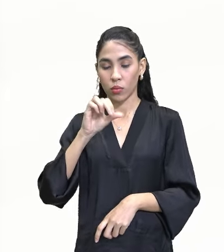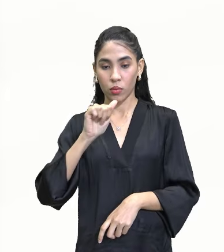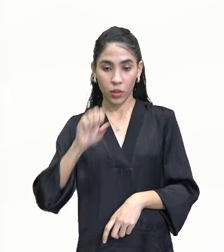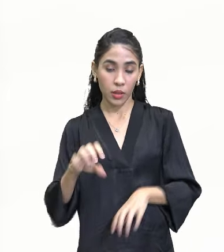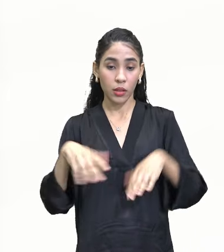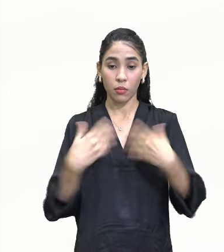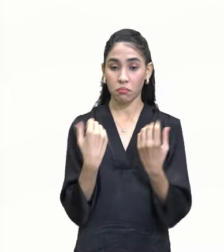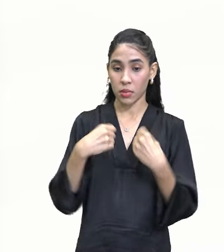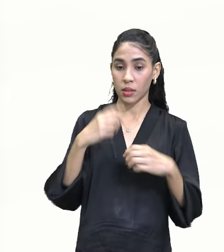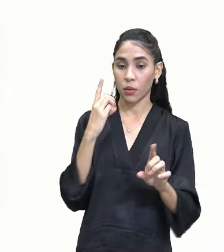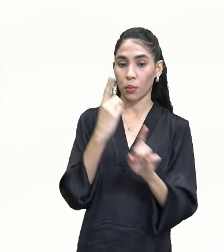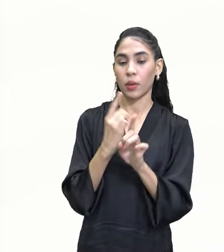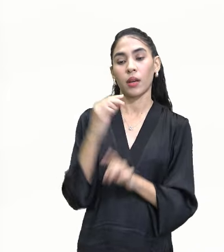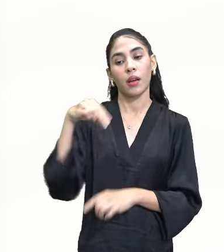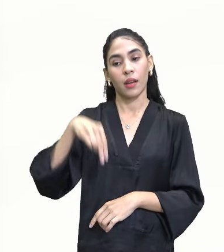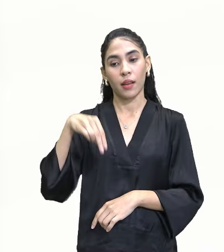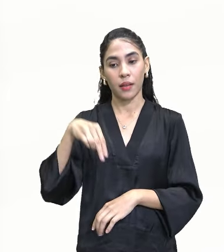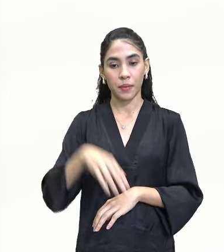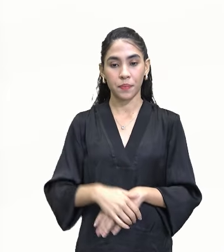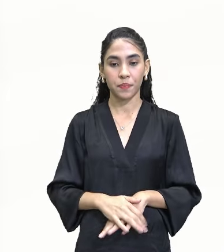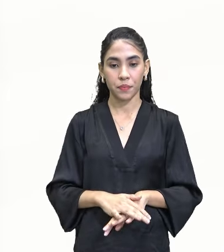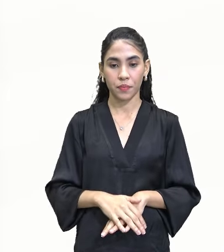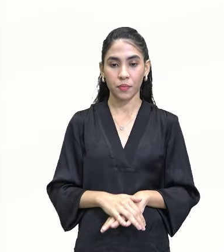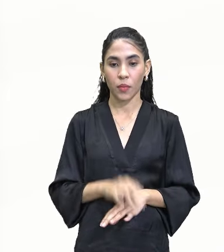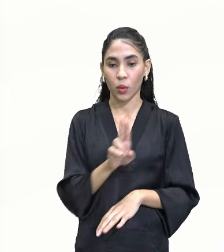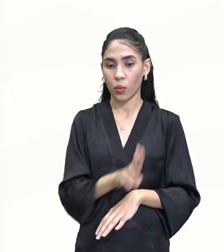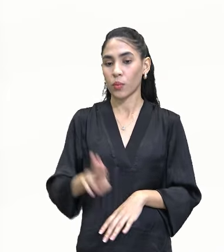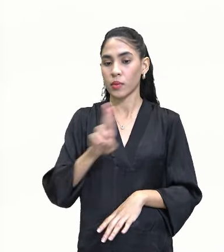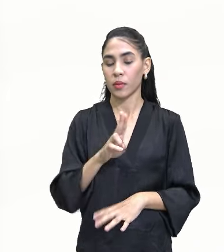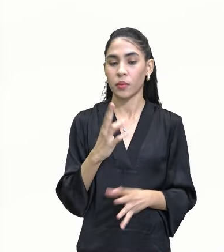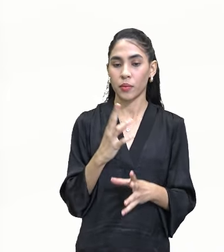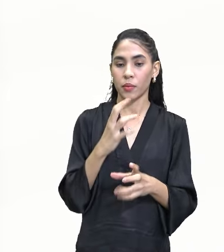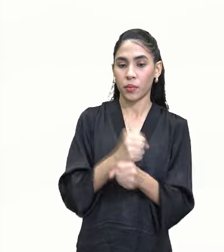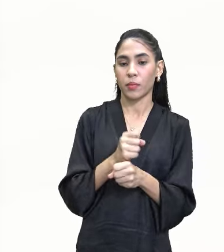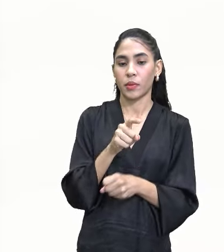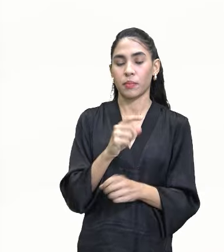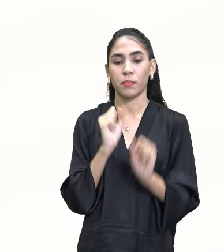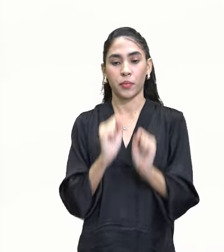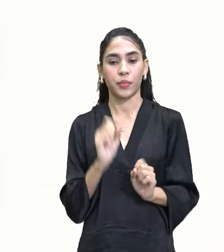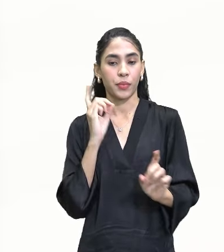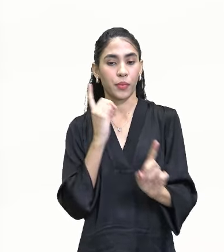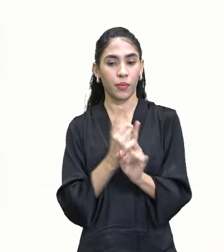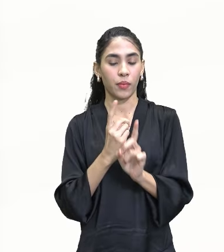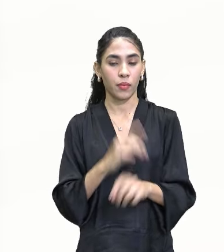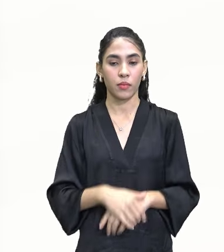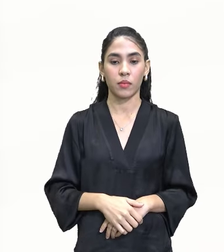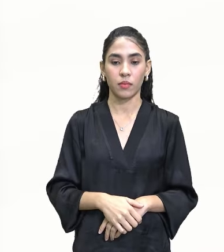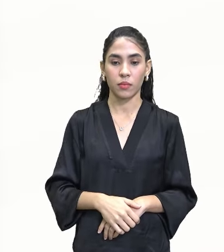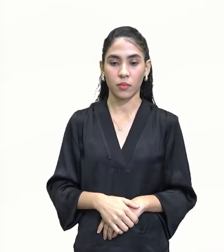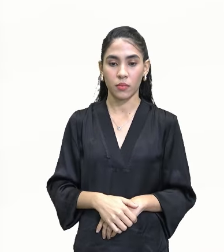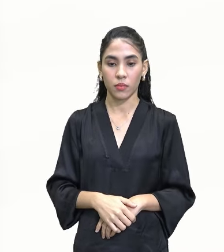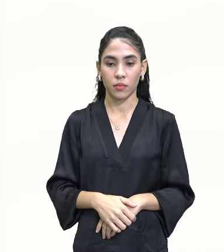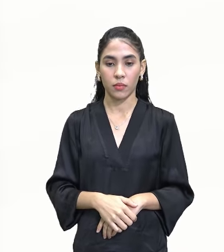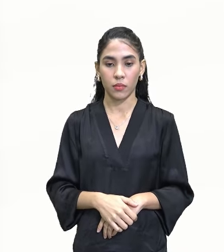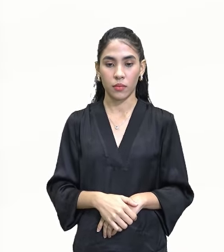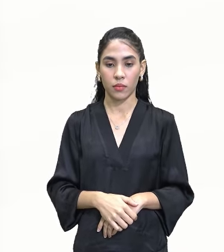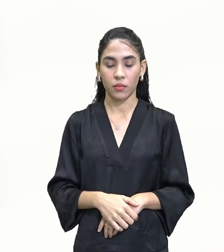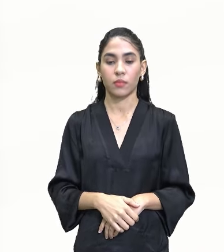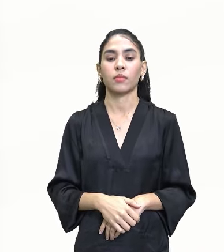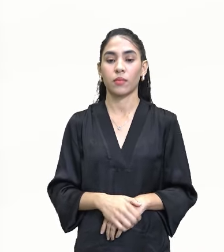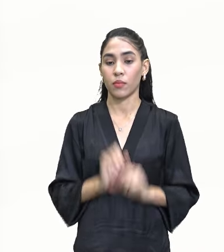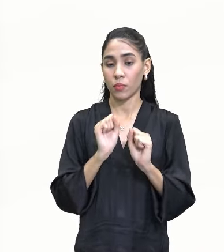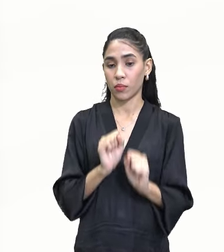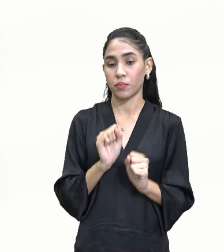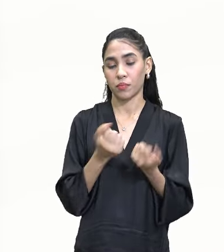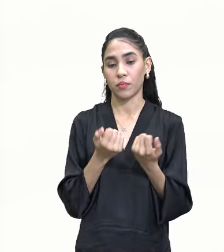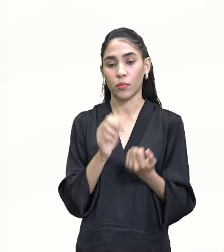o N. Usando a soma, a gente pode encontrar, certo? Então, vamos utilizar a soma da PA